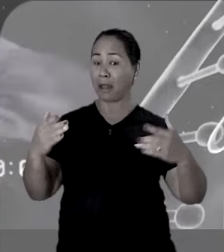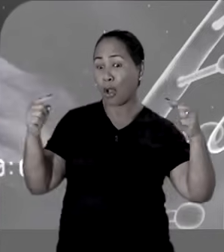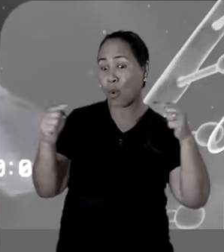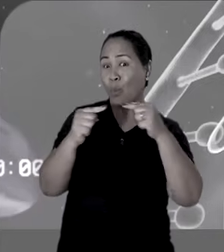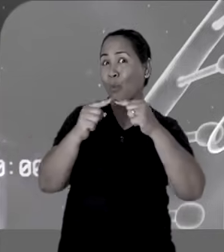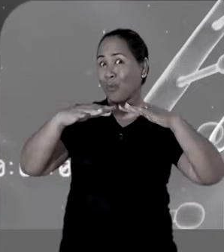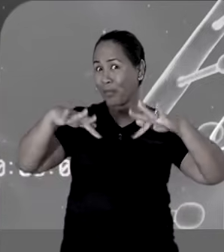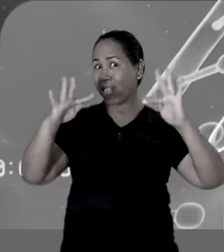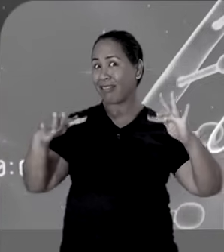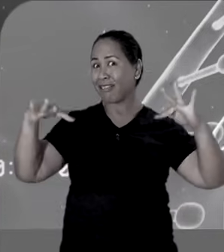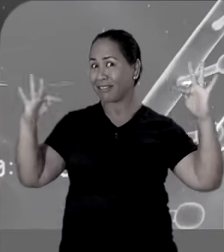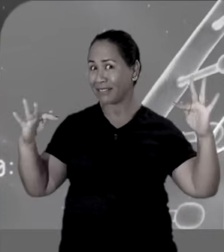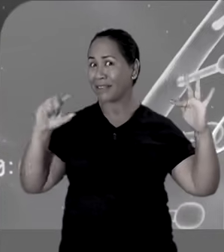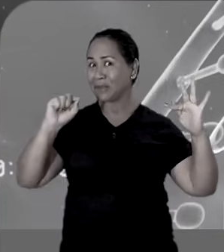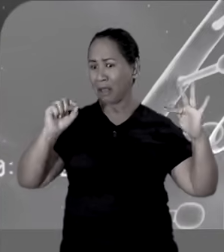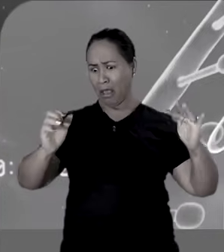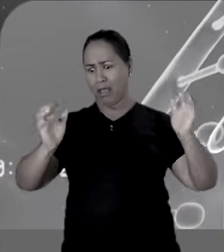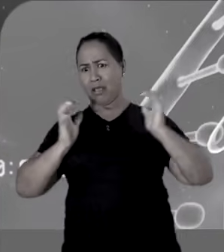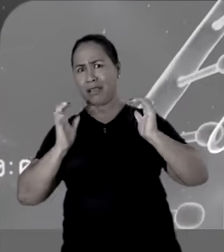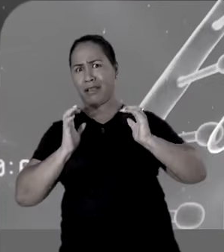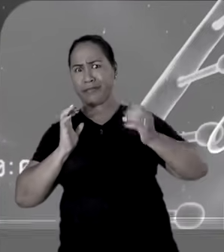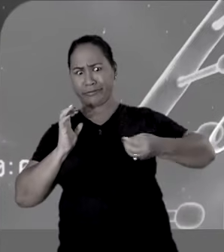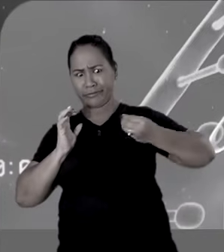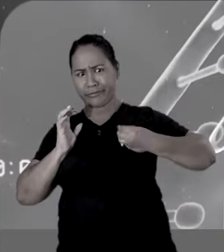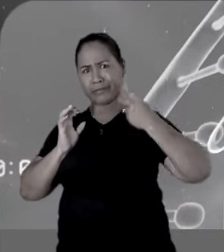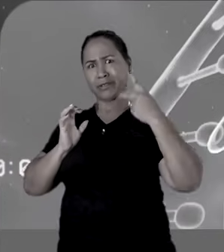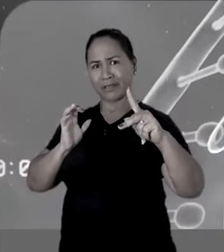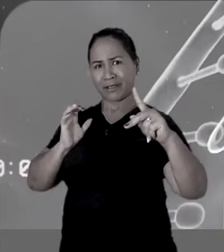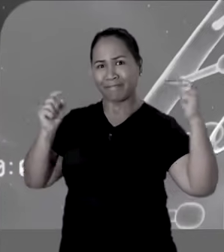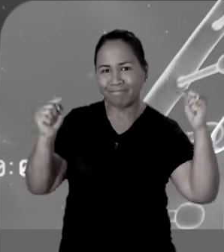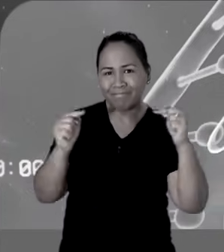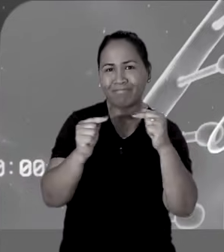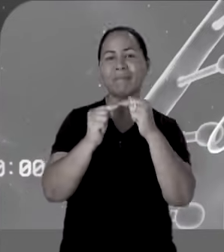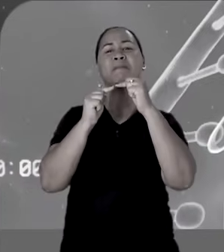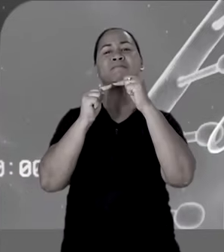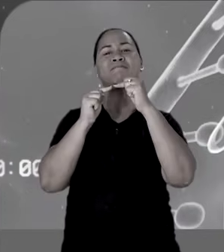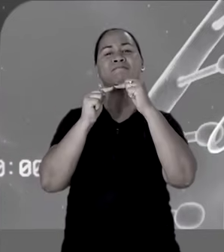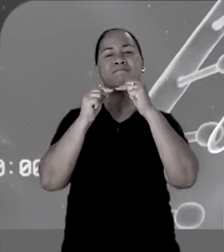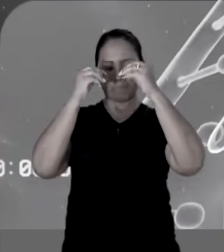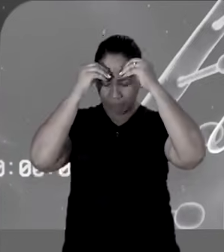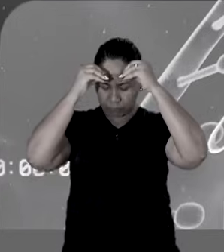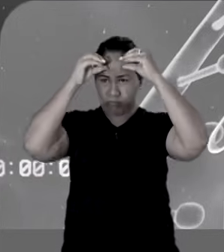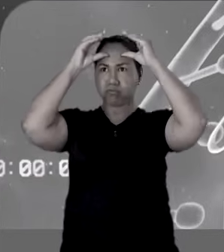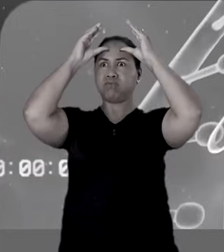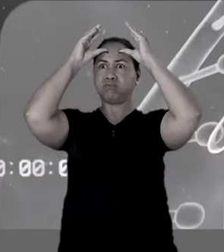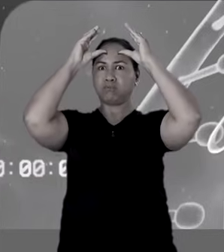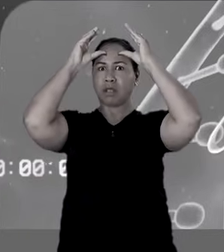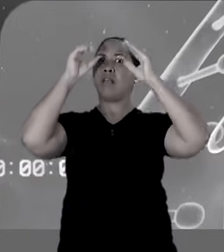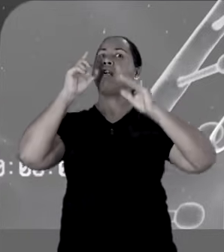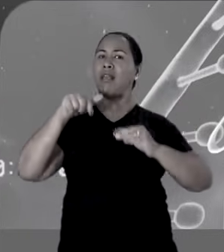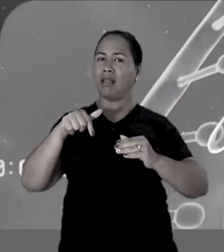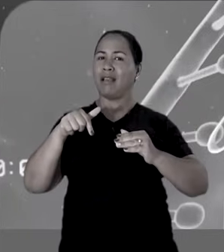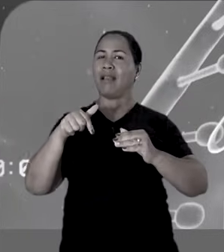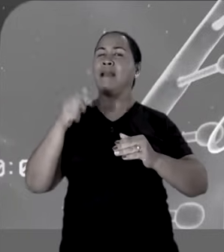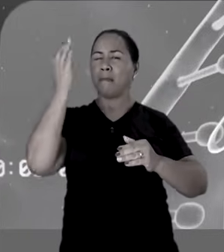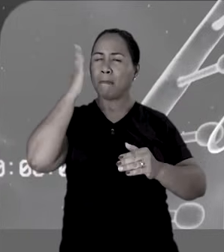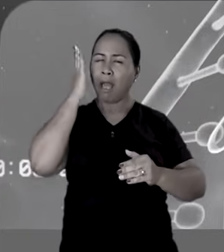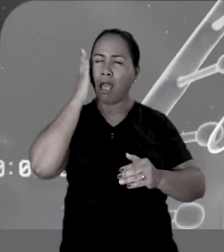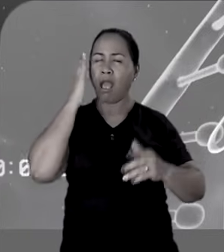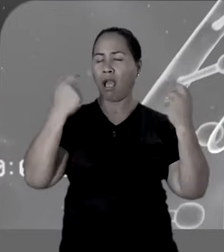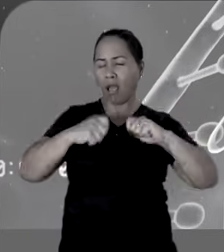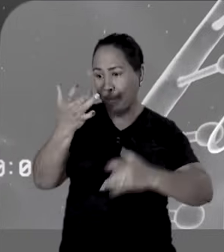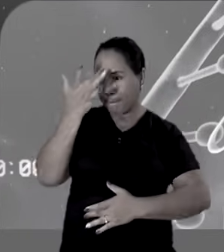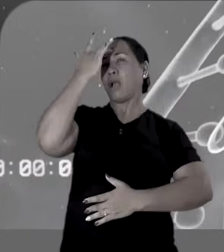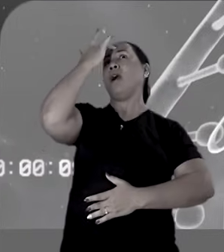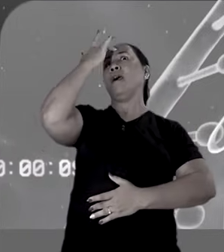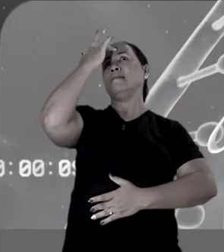Para entrar no fluxo, no fluxo da riqueza, no fluxo da abundância, ele está ali,